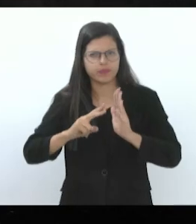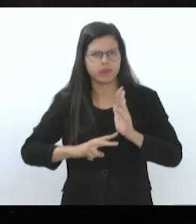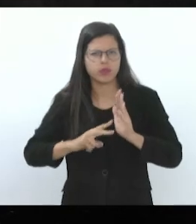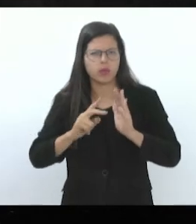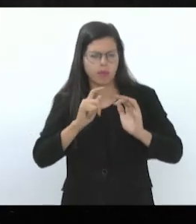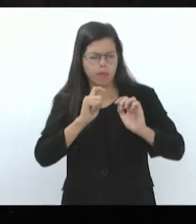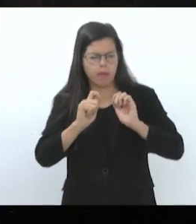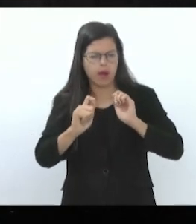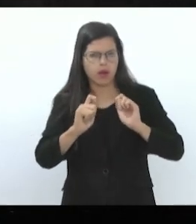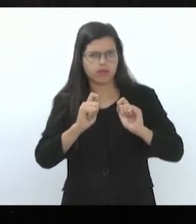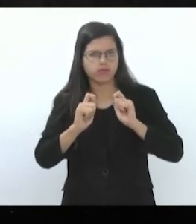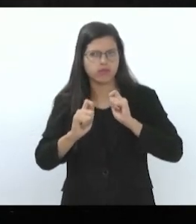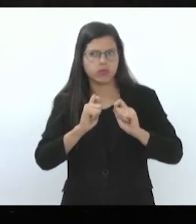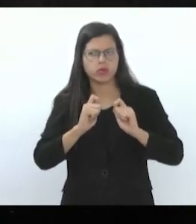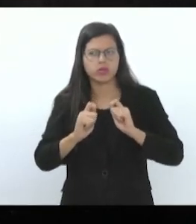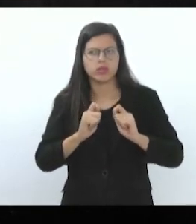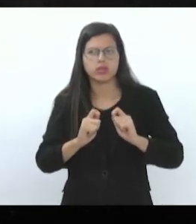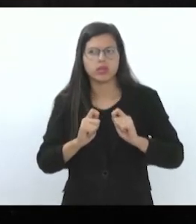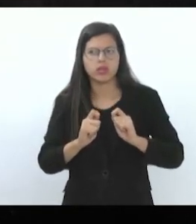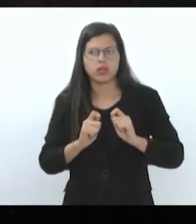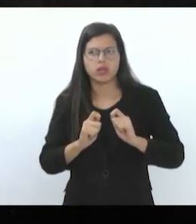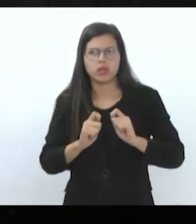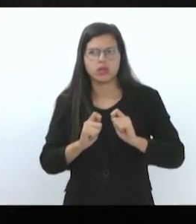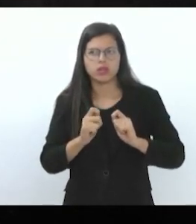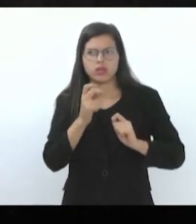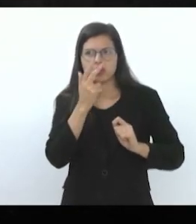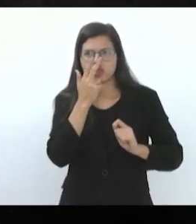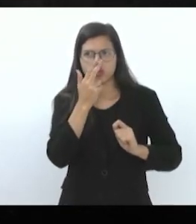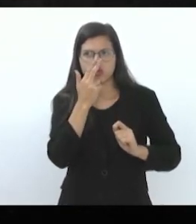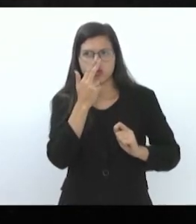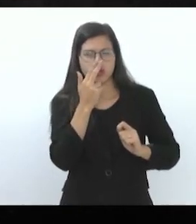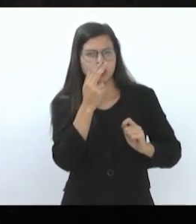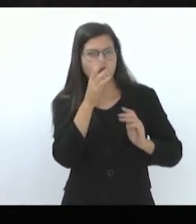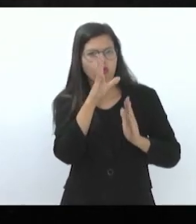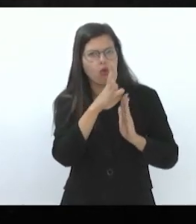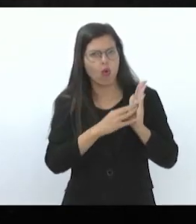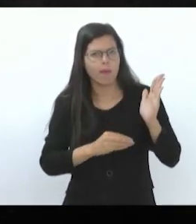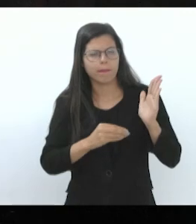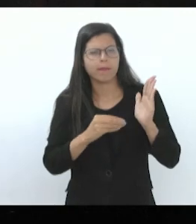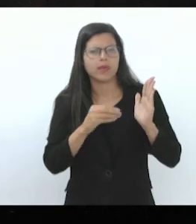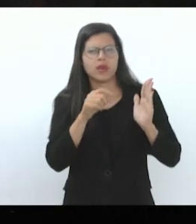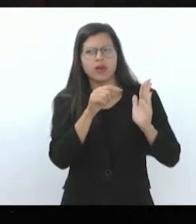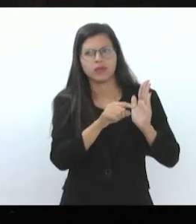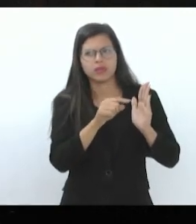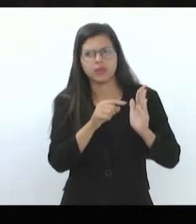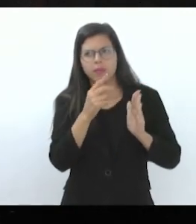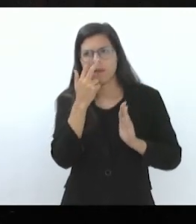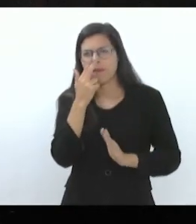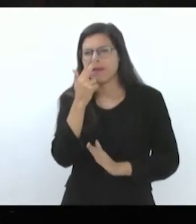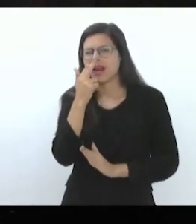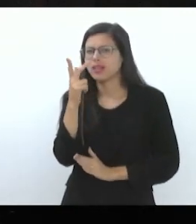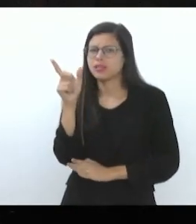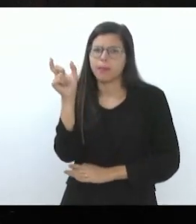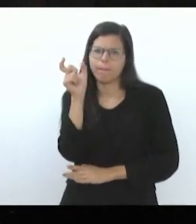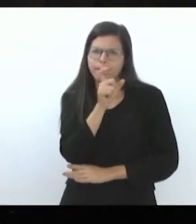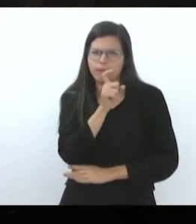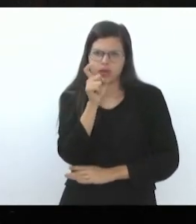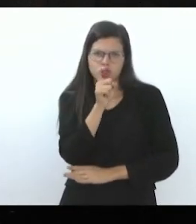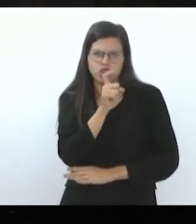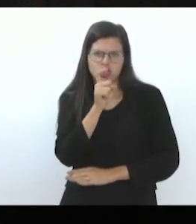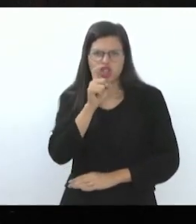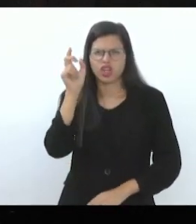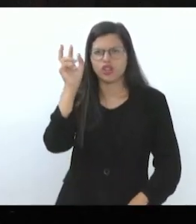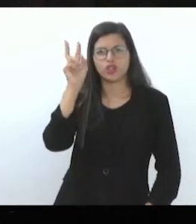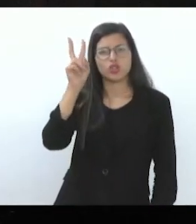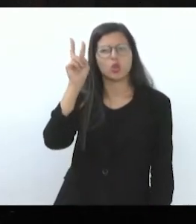TV, plagiando um pouco Vossa Excelência. Parece história de carochinha, ou